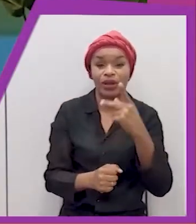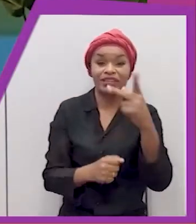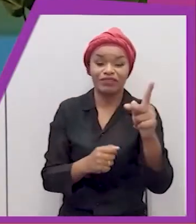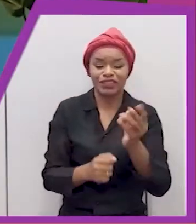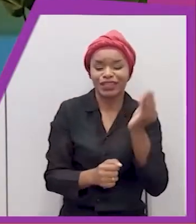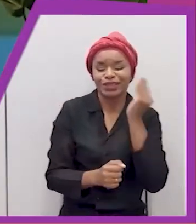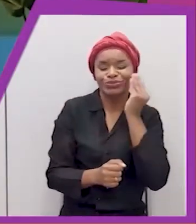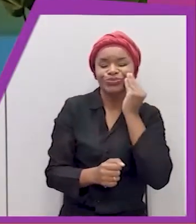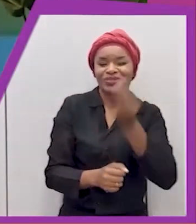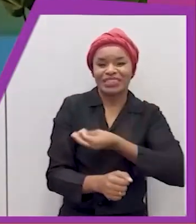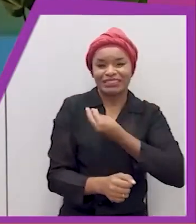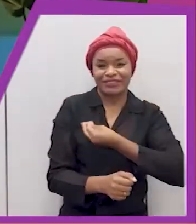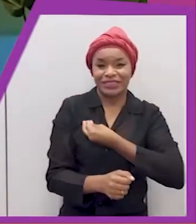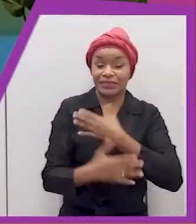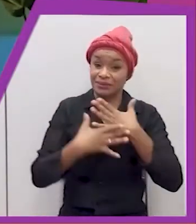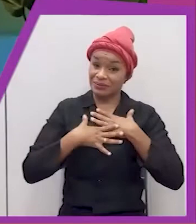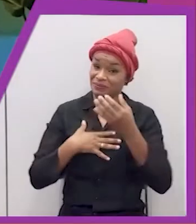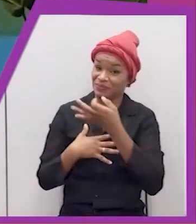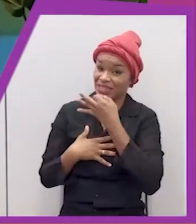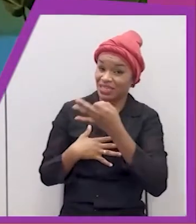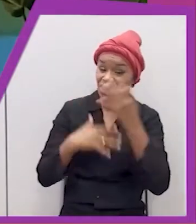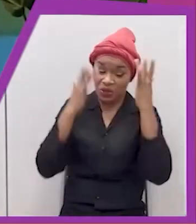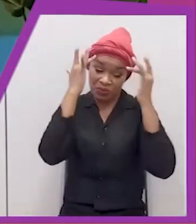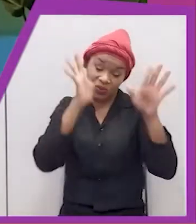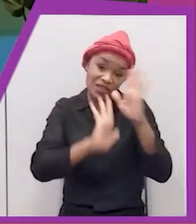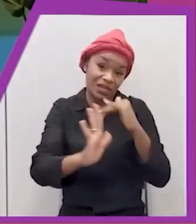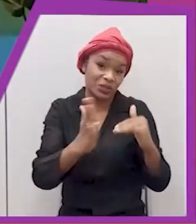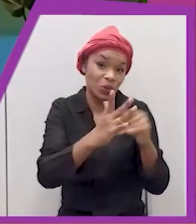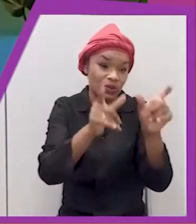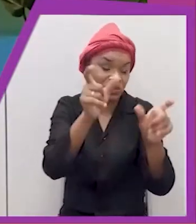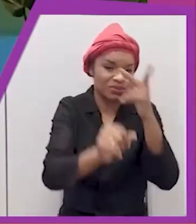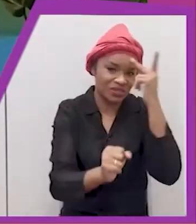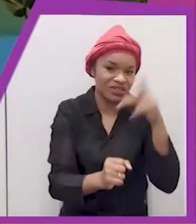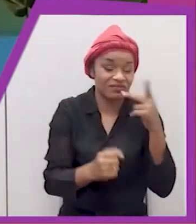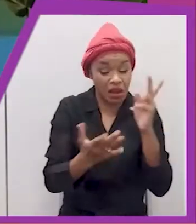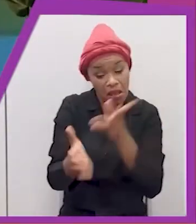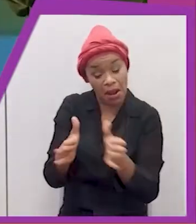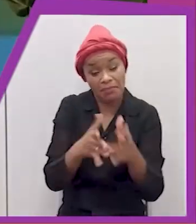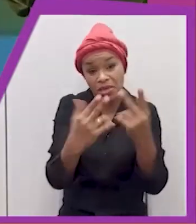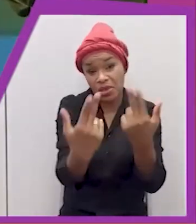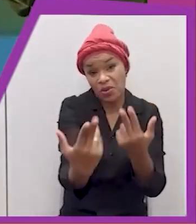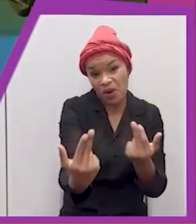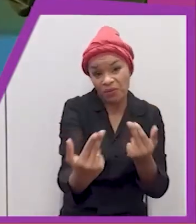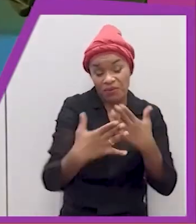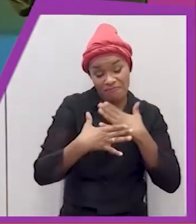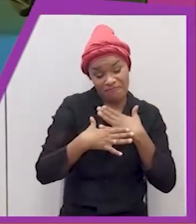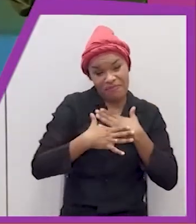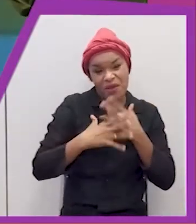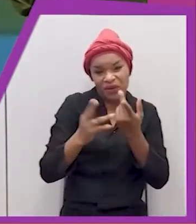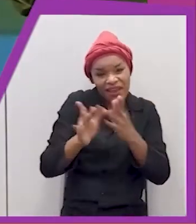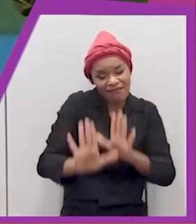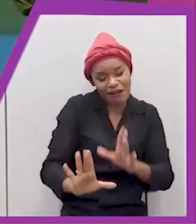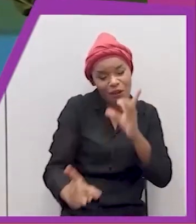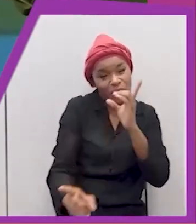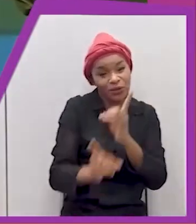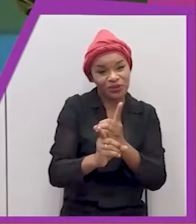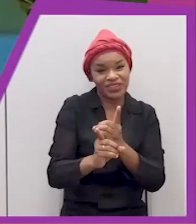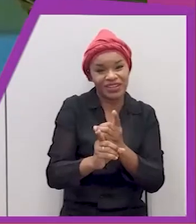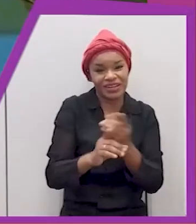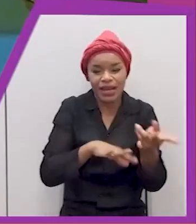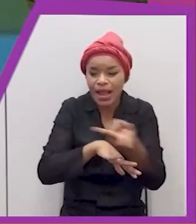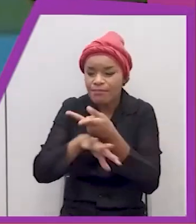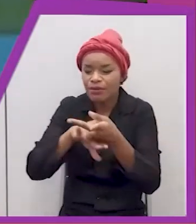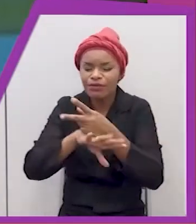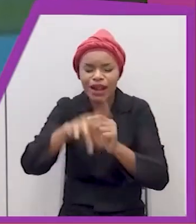você dá asas à imaginação e as coisas começam a acontecer da maneira que você quer então crianças para se tornar um bom escritor